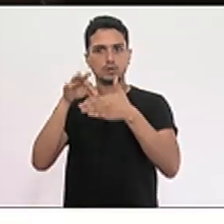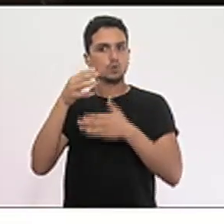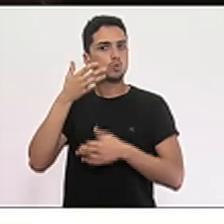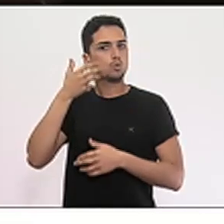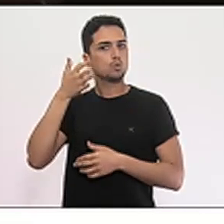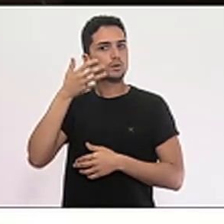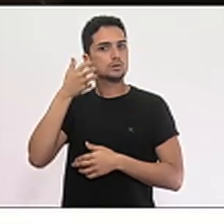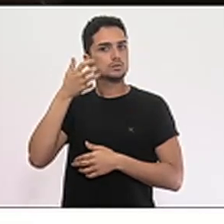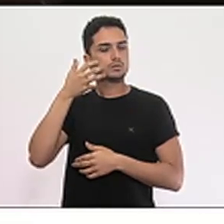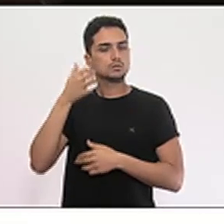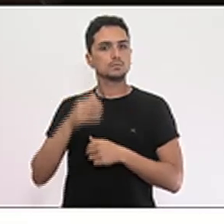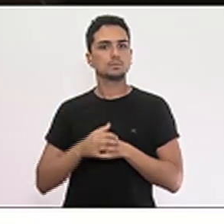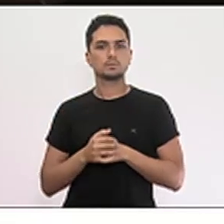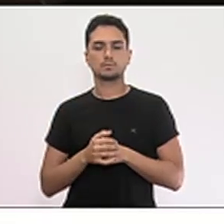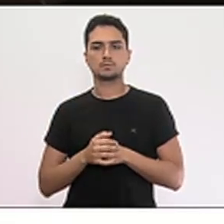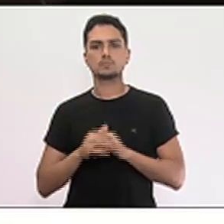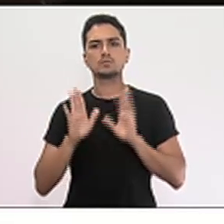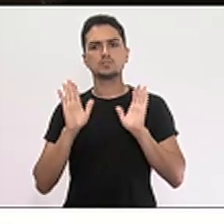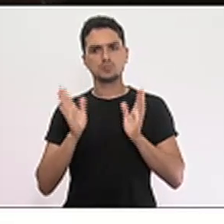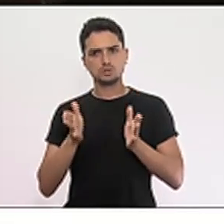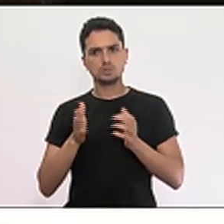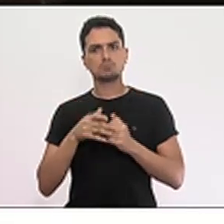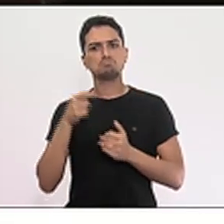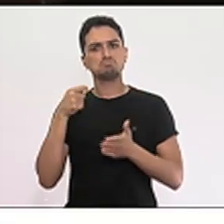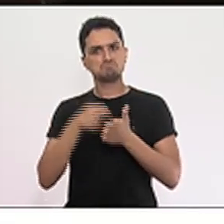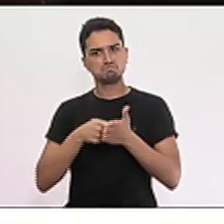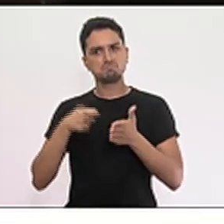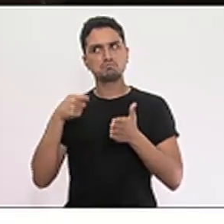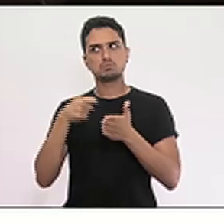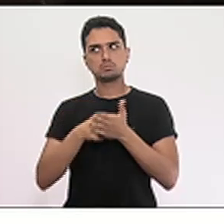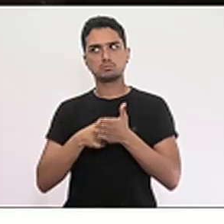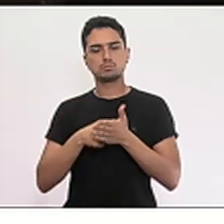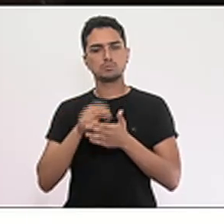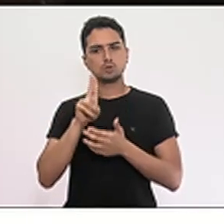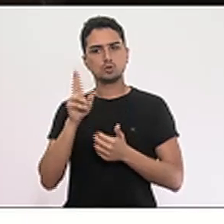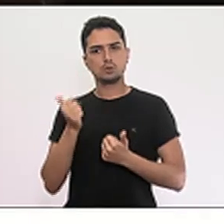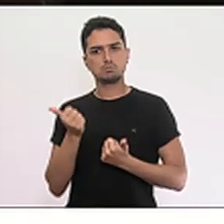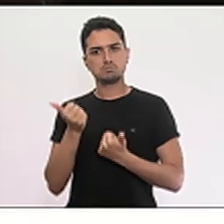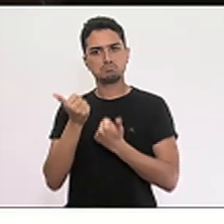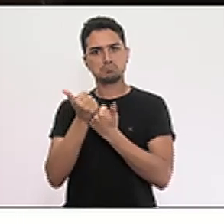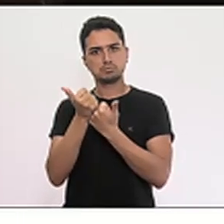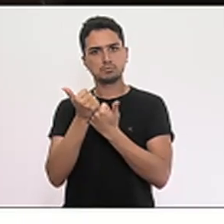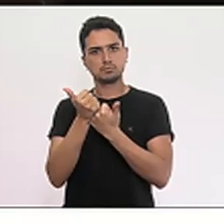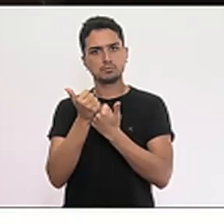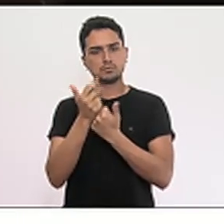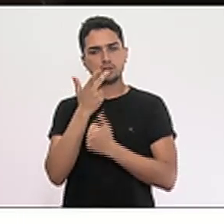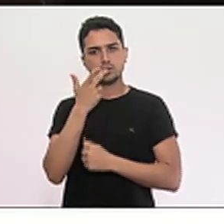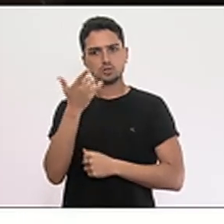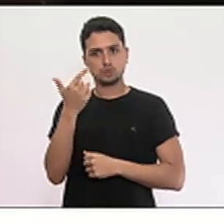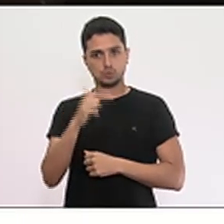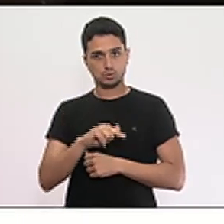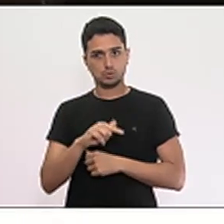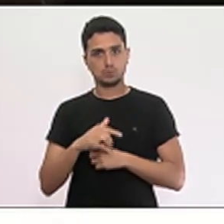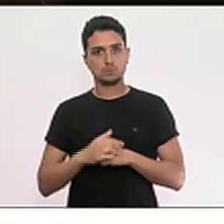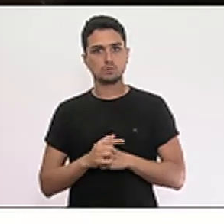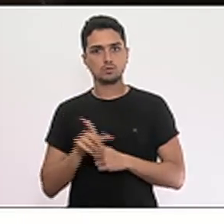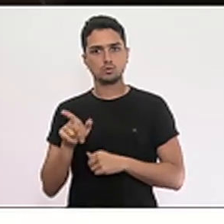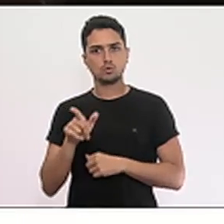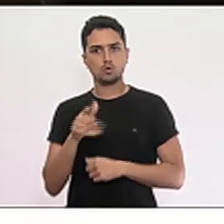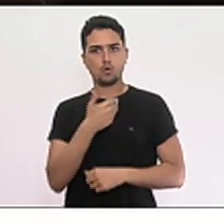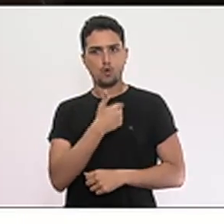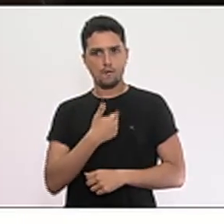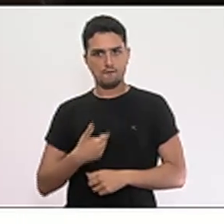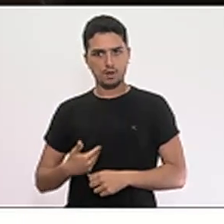governador externou várias vezes, e eu estou aqui em nome do governador para mais uma vez dizer: o governo